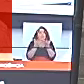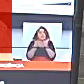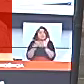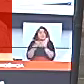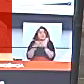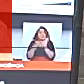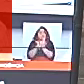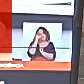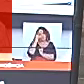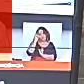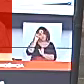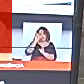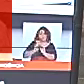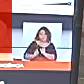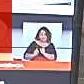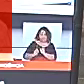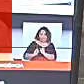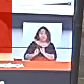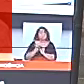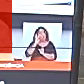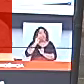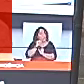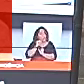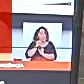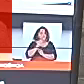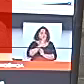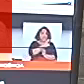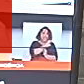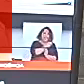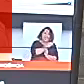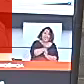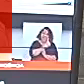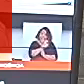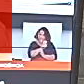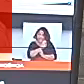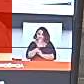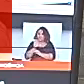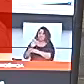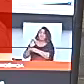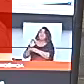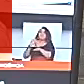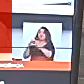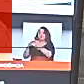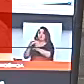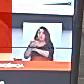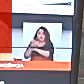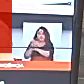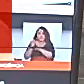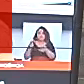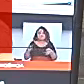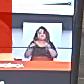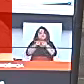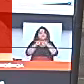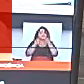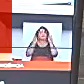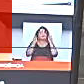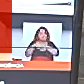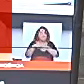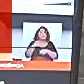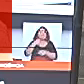gente pode ter aí frutos muito bons para as pessoas com deficiência. Vontade minha não